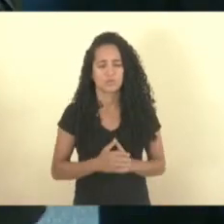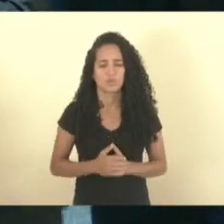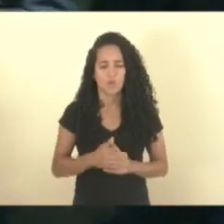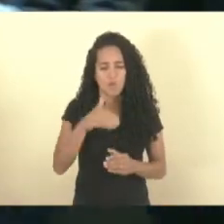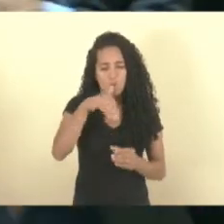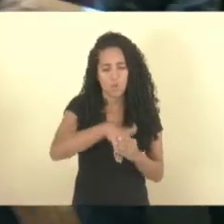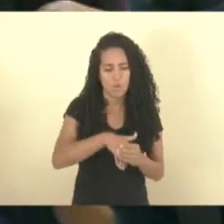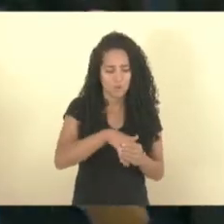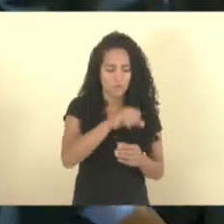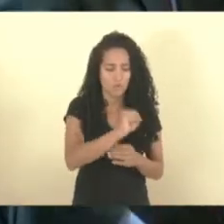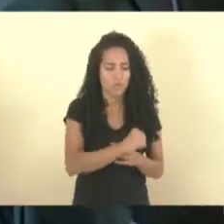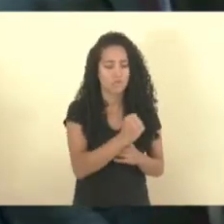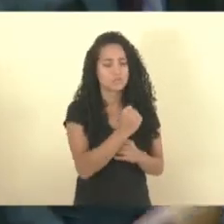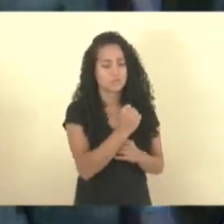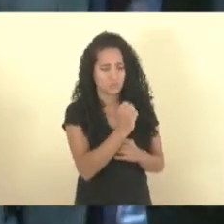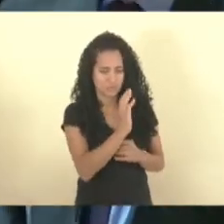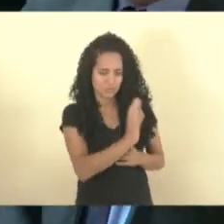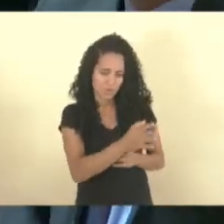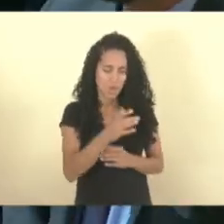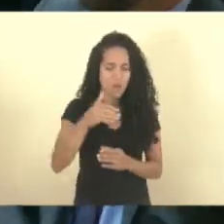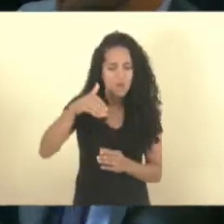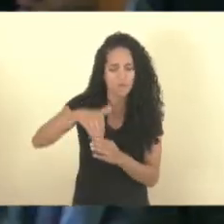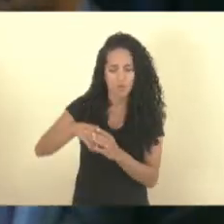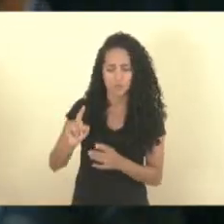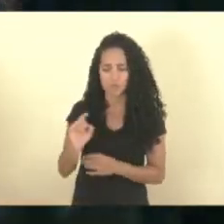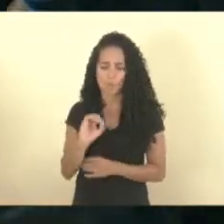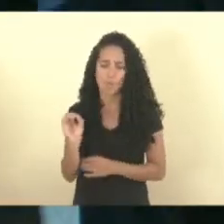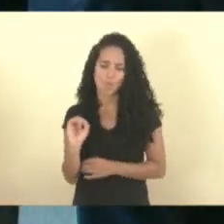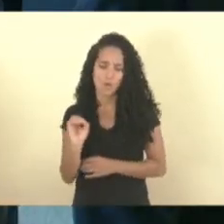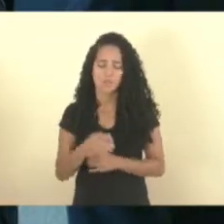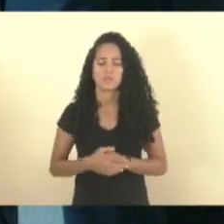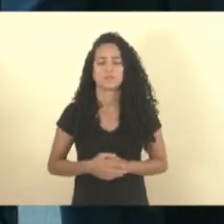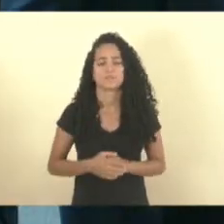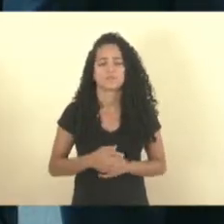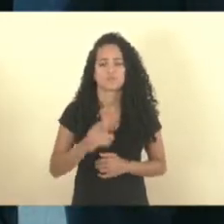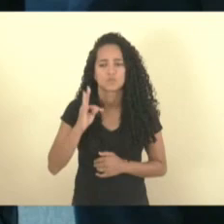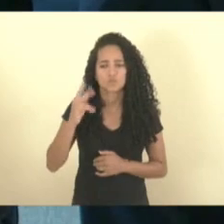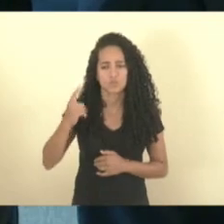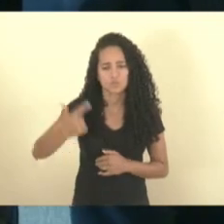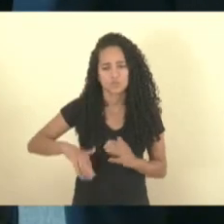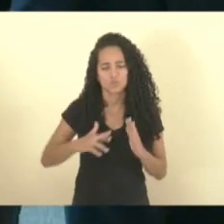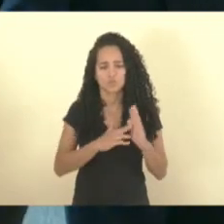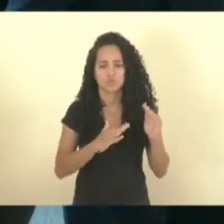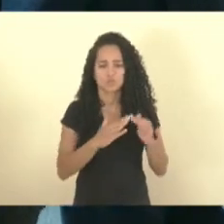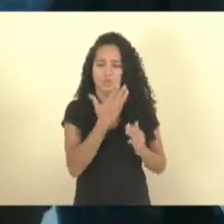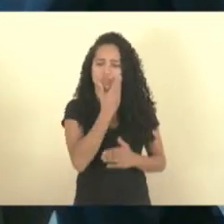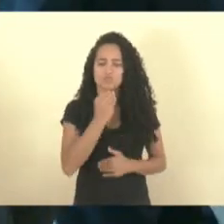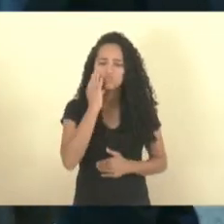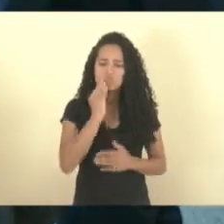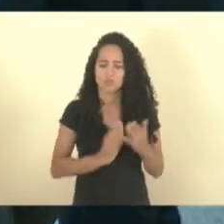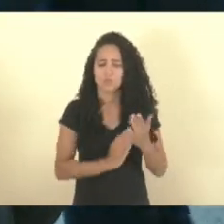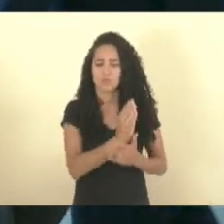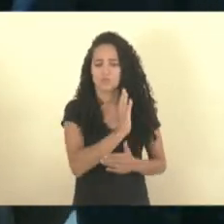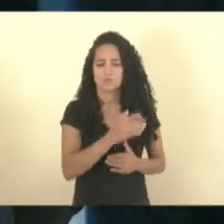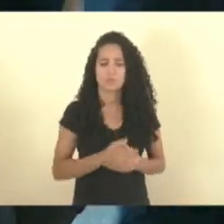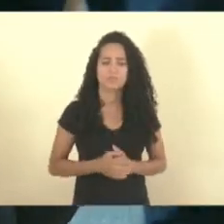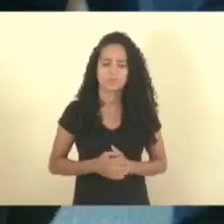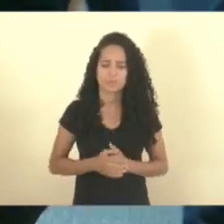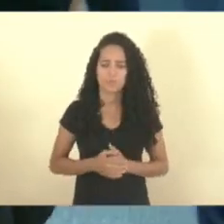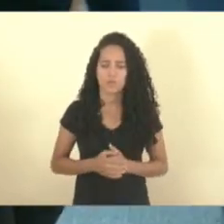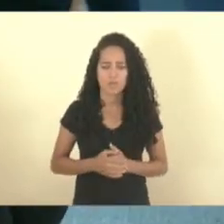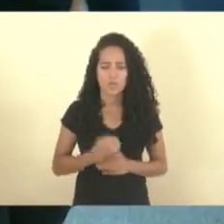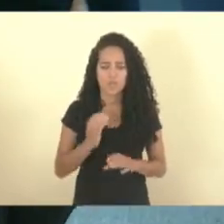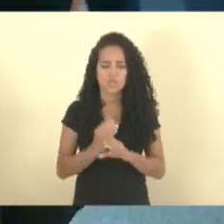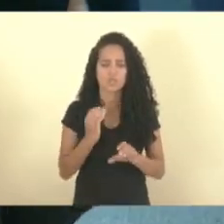4 votos sim ou não. Aprovado na Comissão de Educação. Comissão de Finanças, deputado Thiago Hoffmann novamente. Com o relator, deputado João Cosa, pela aprovação. Deputado Engenheiro